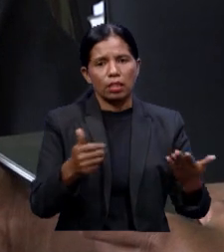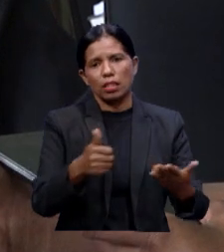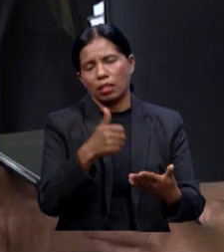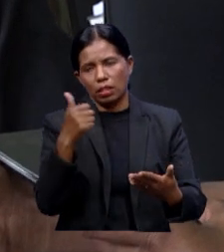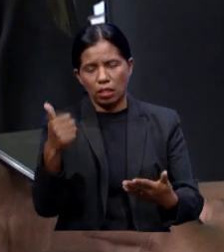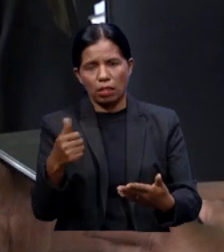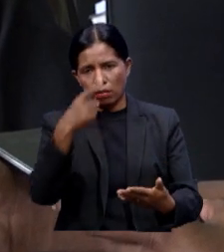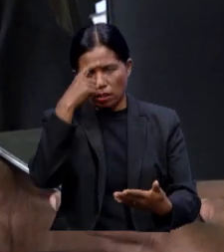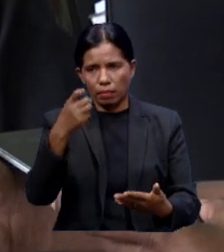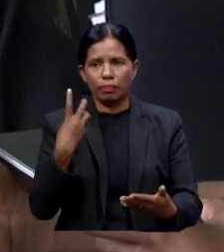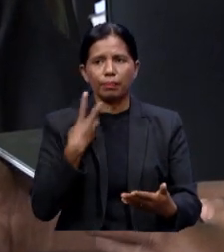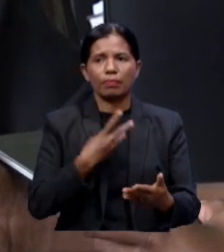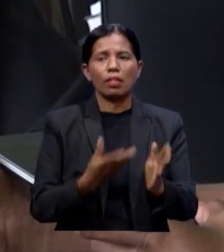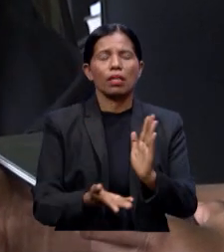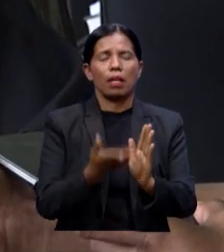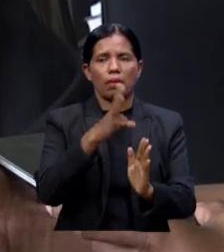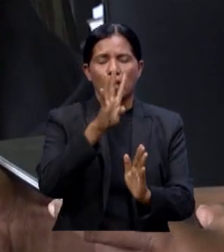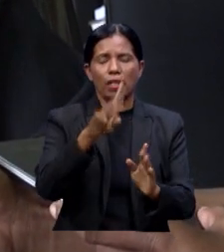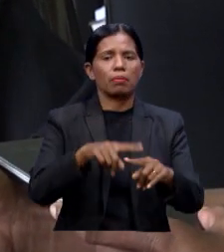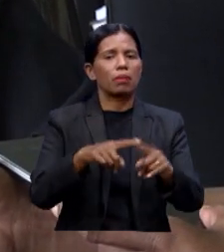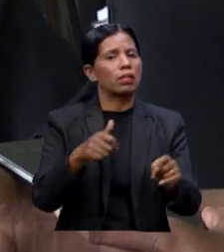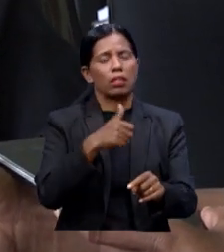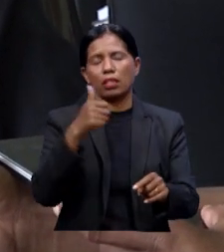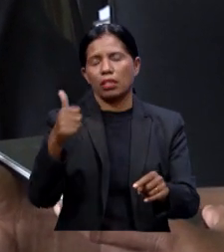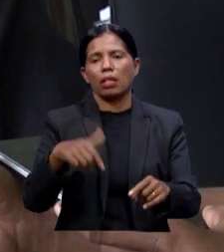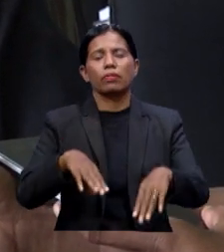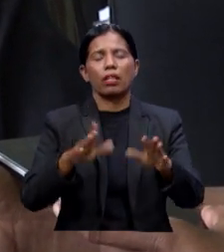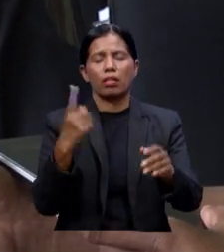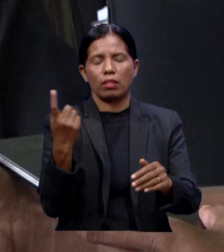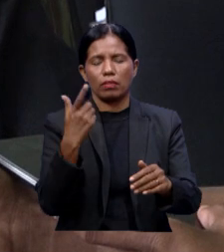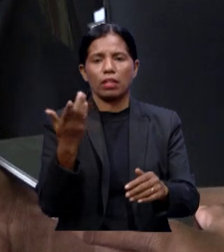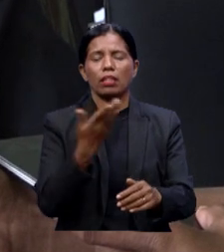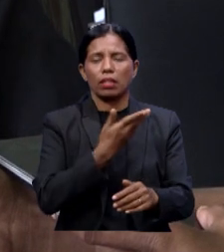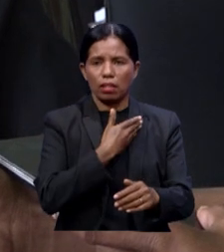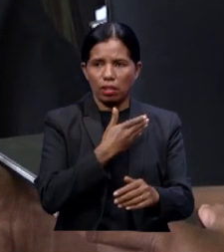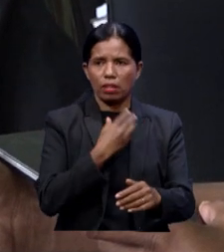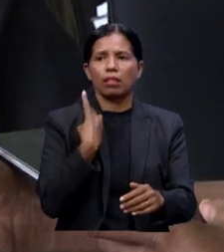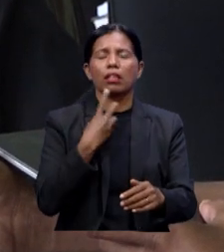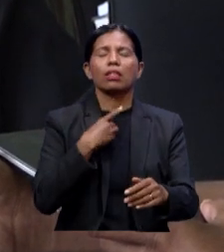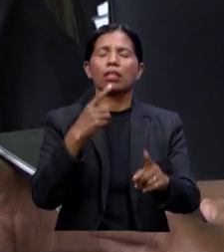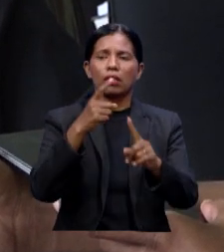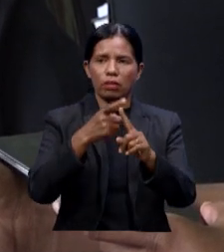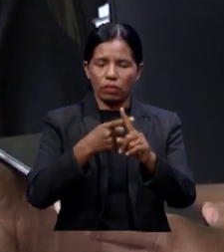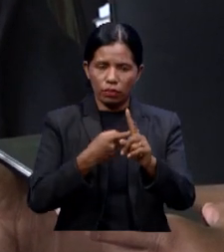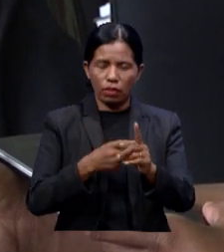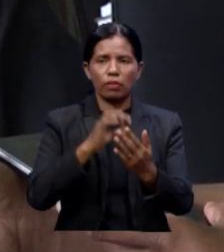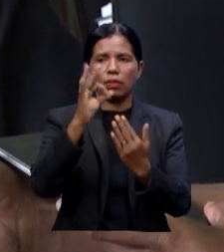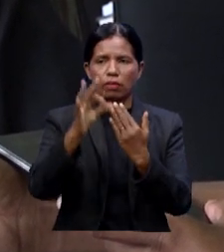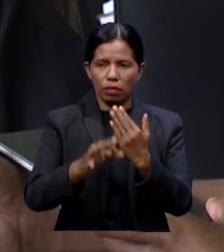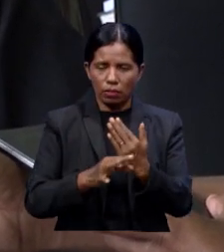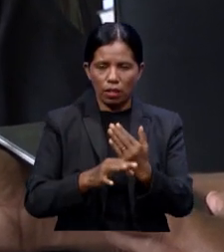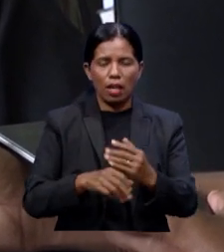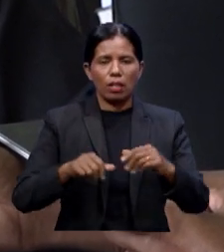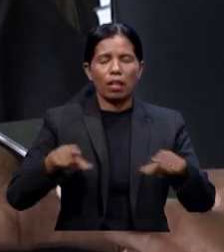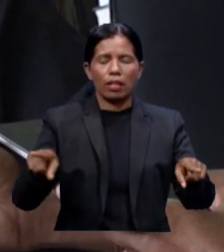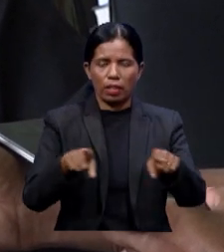ama ita item sa ba hat ni may be sir selo sa sambalo ya mercado yamo sa. Ita espera kata ke fulan a fevereiro ni bele lafal normal.